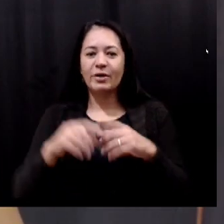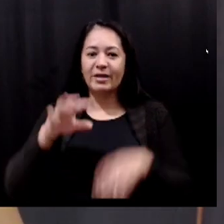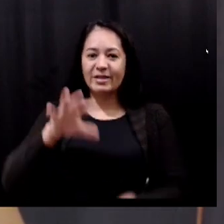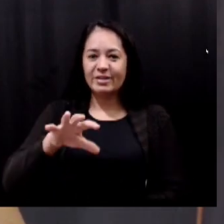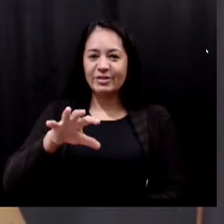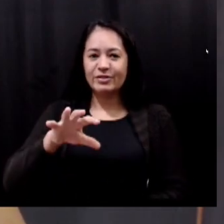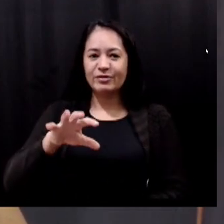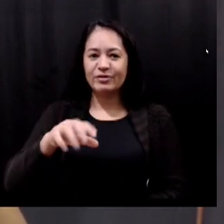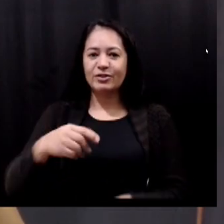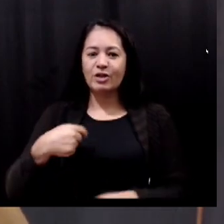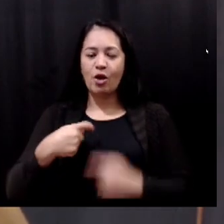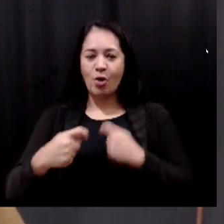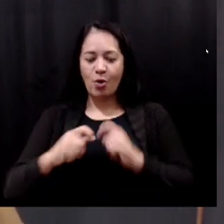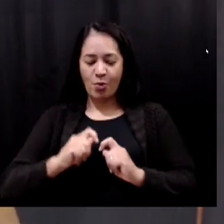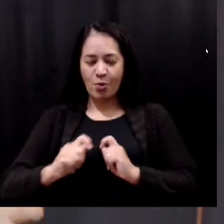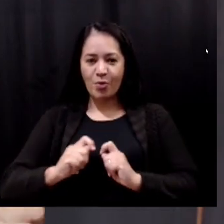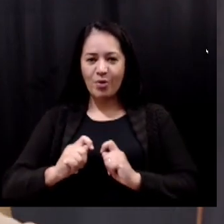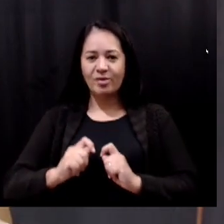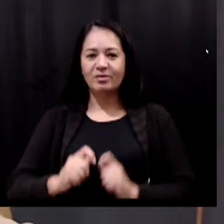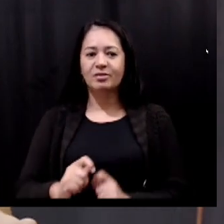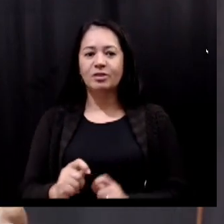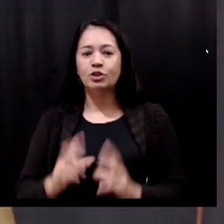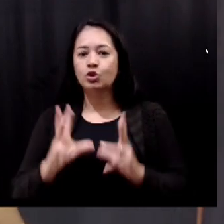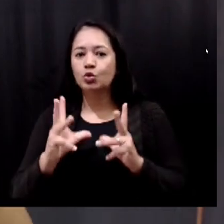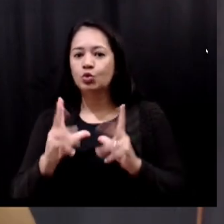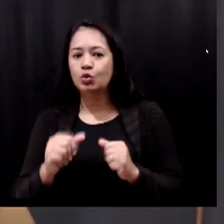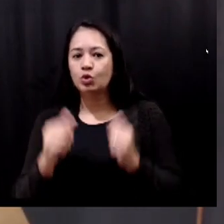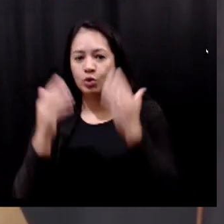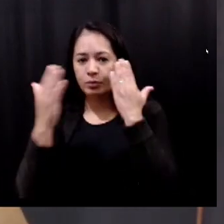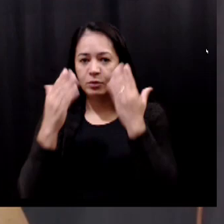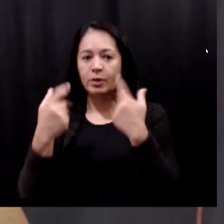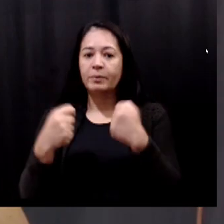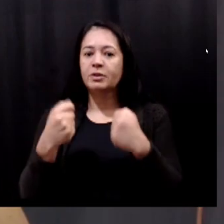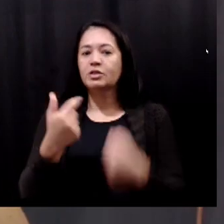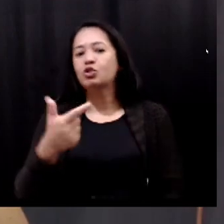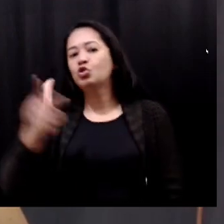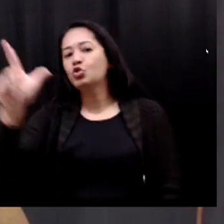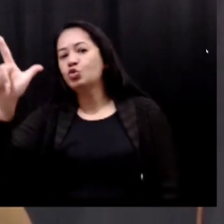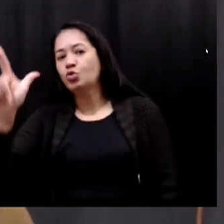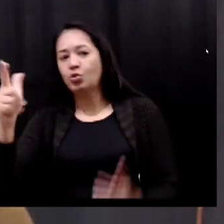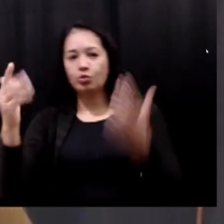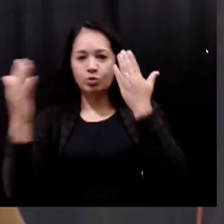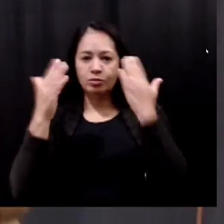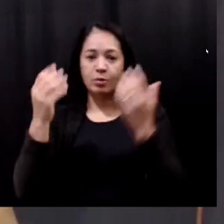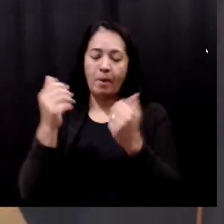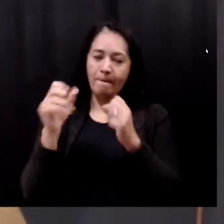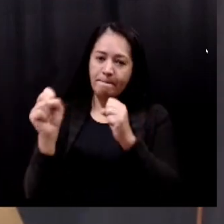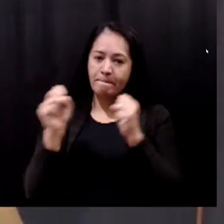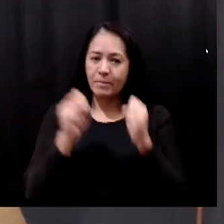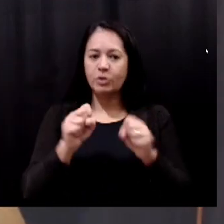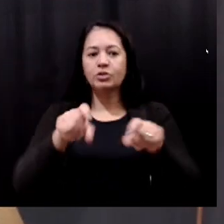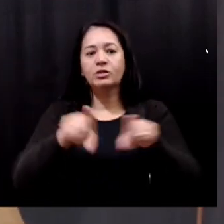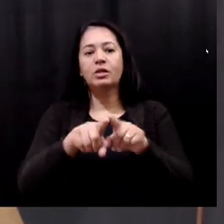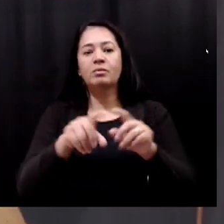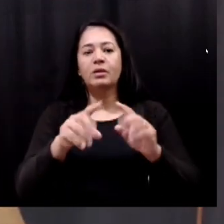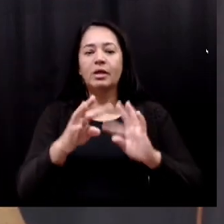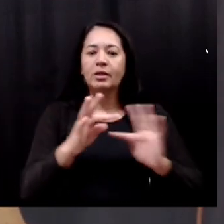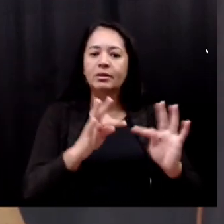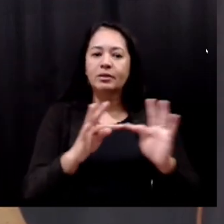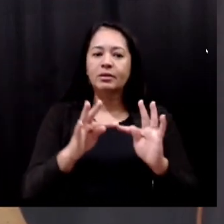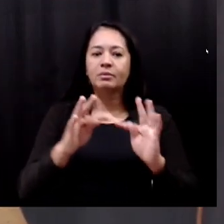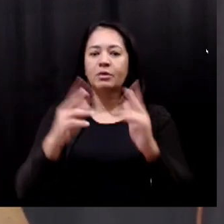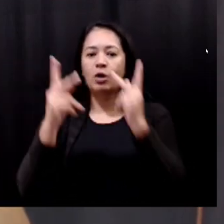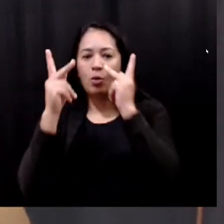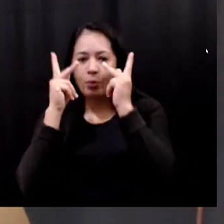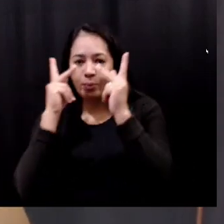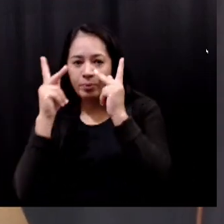Então, todo psicólogo ele tem que ter o psicólogo, pode também fazer tratamentos com o psiquiatra, que são tratamentos com